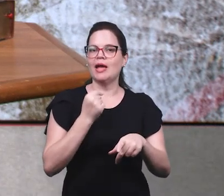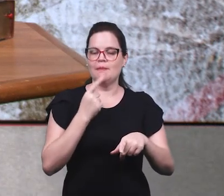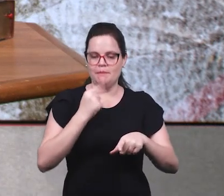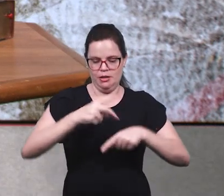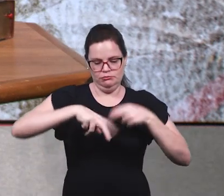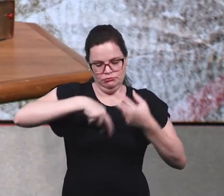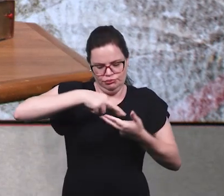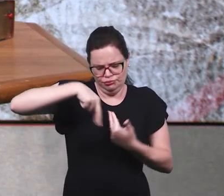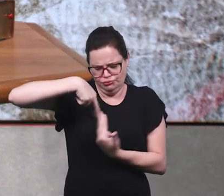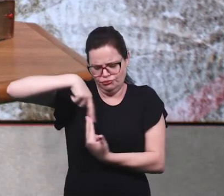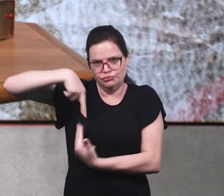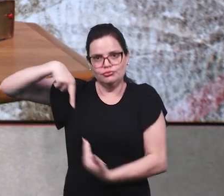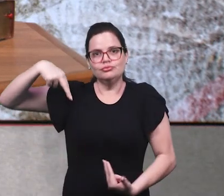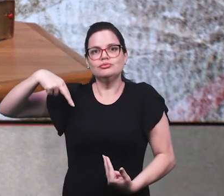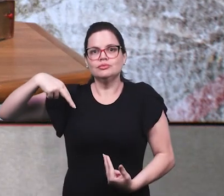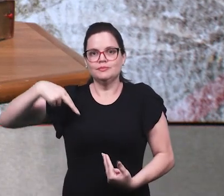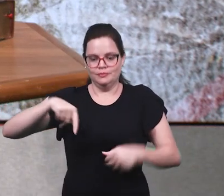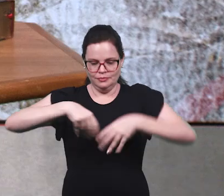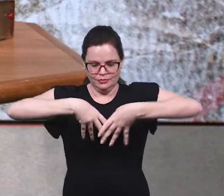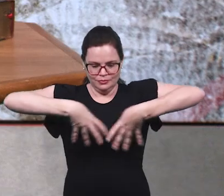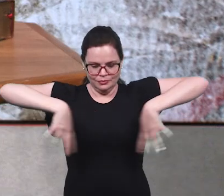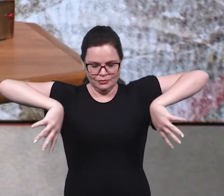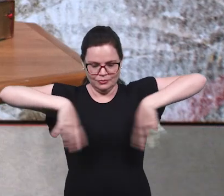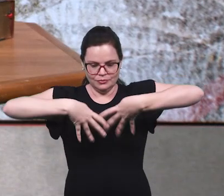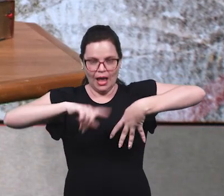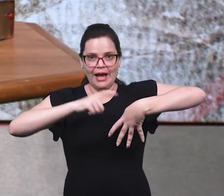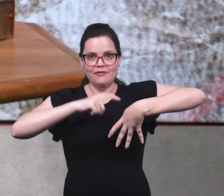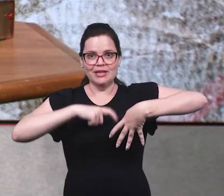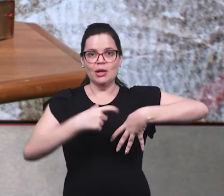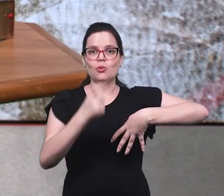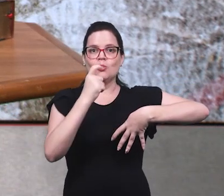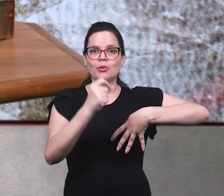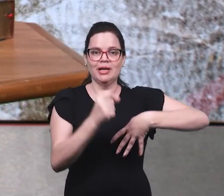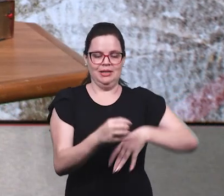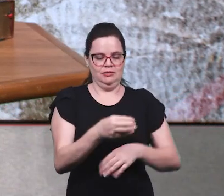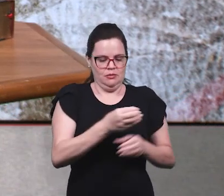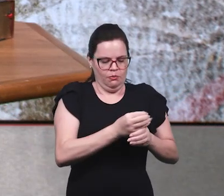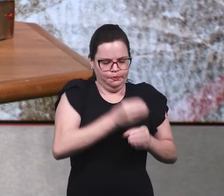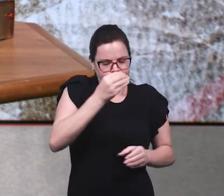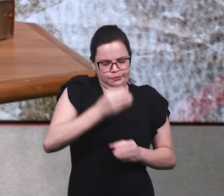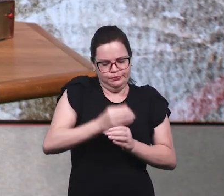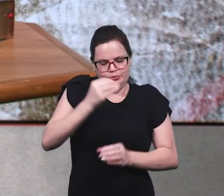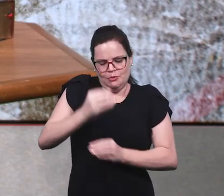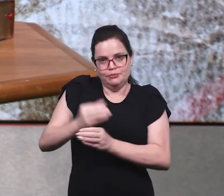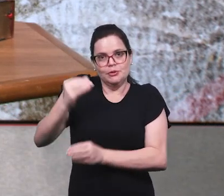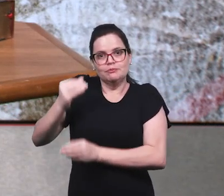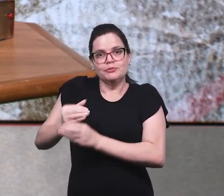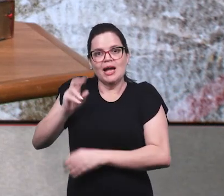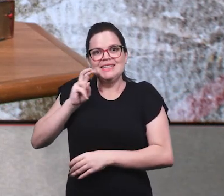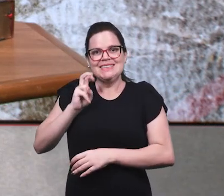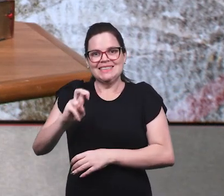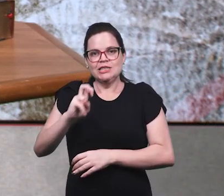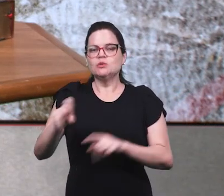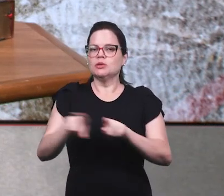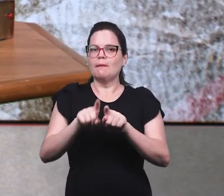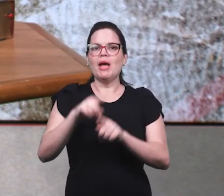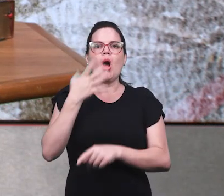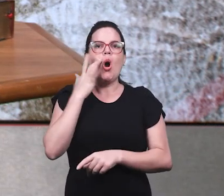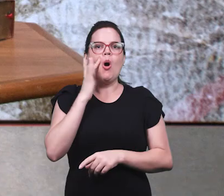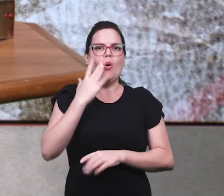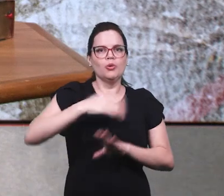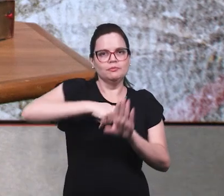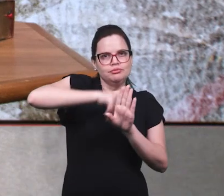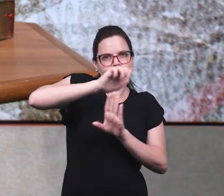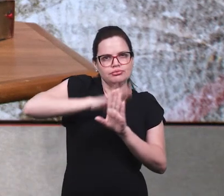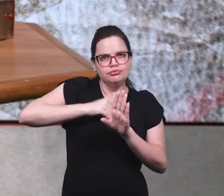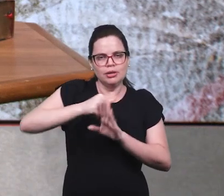esta coberta 5 colunas de madeira de cetim, e as cobrirás de ouro. Seus colchetes serão